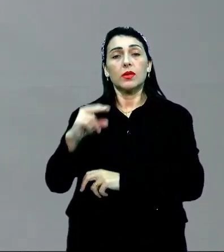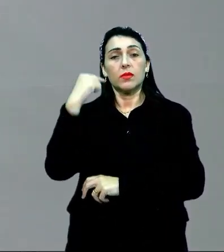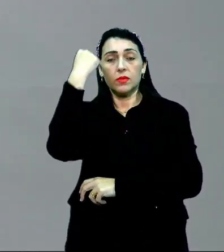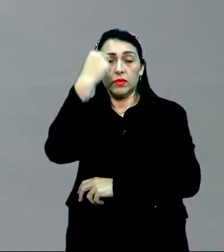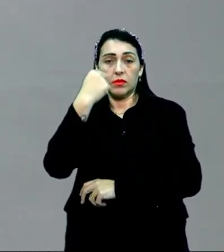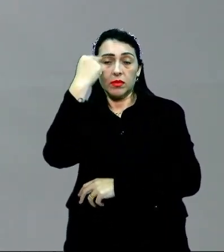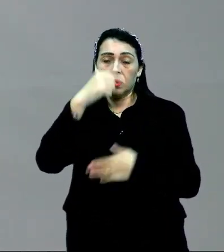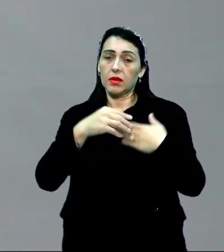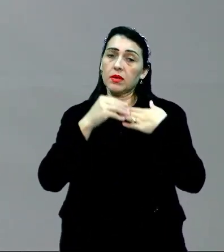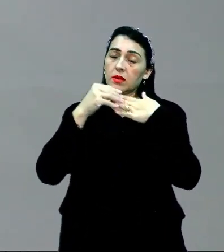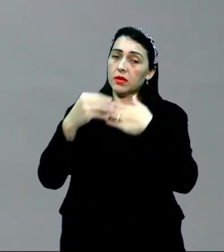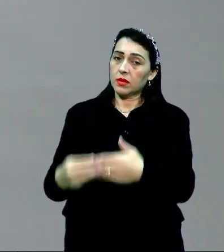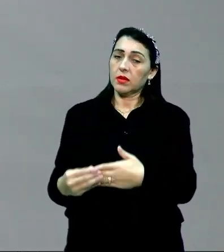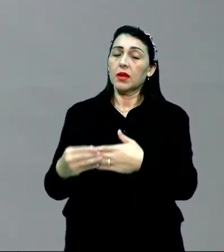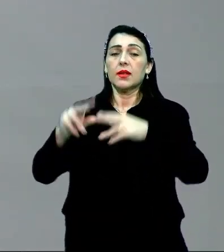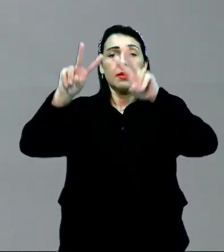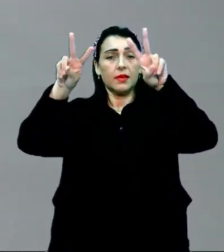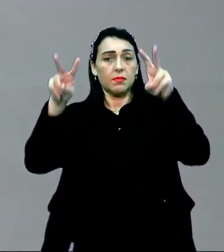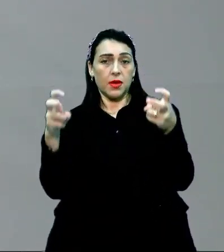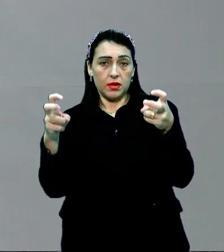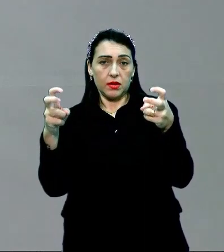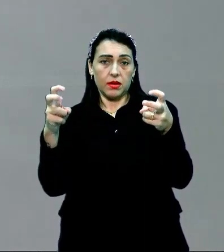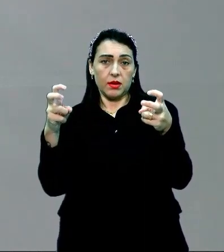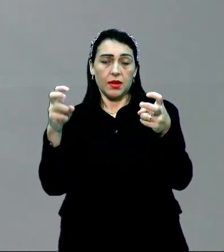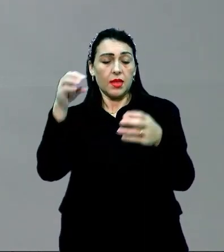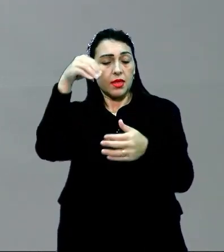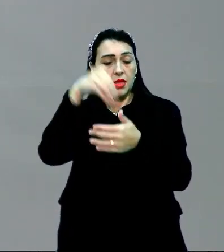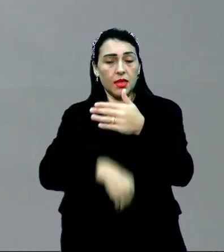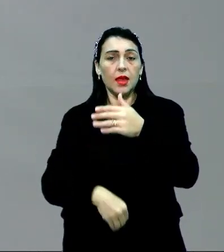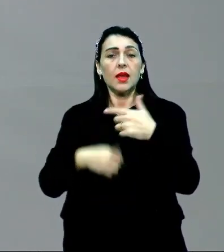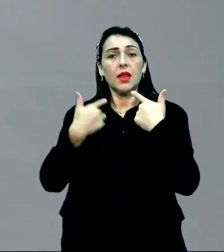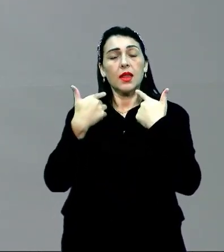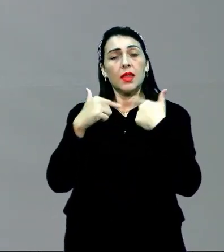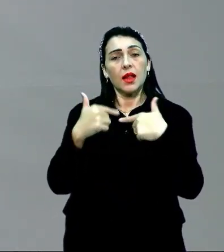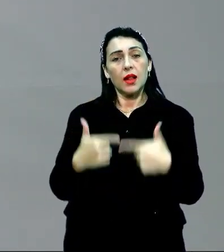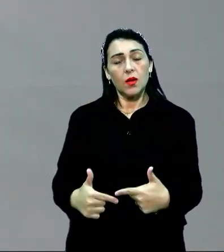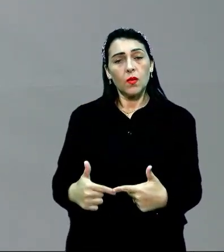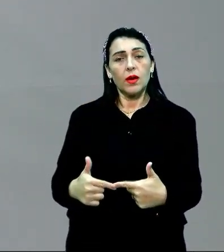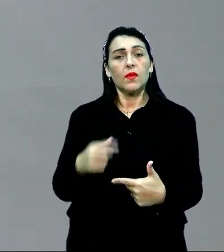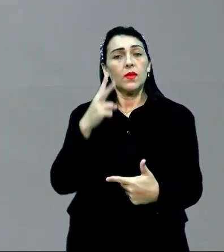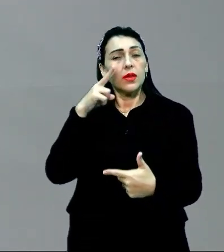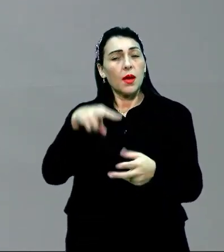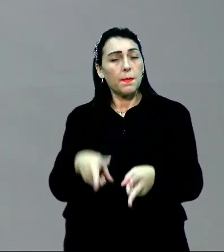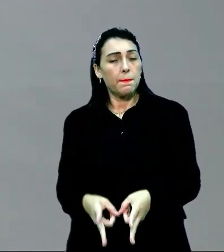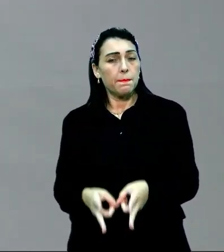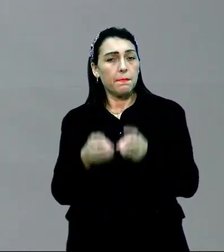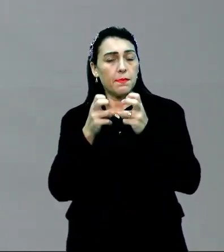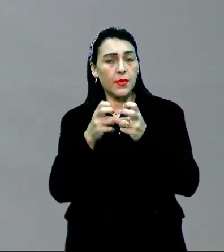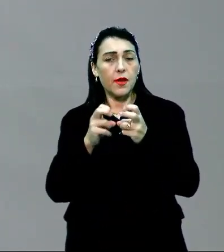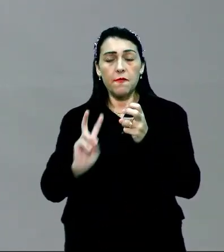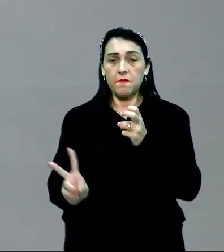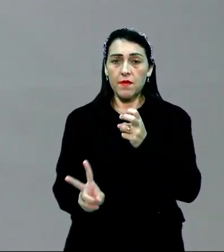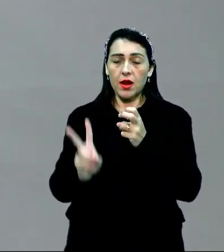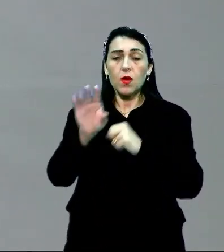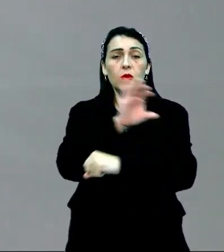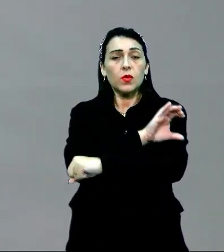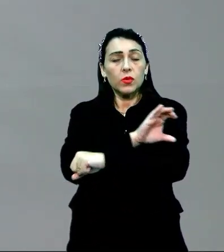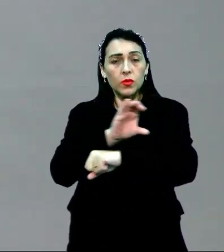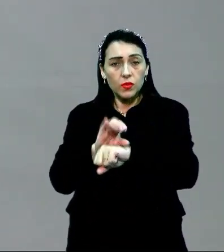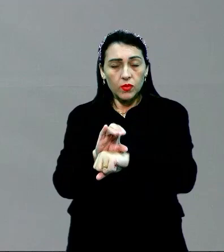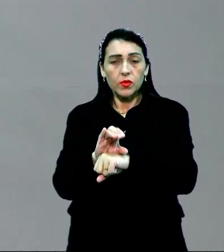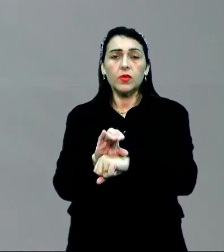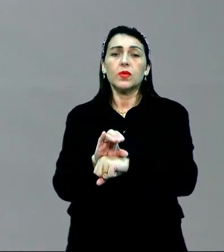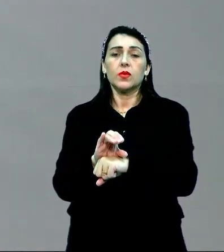que trazem essa temática né dentro da linguagem como um todo você vai ver essa questão de valores culturais